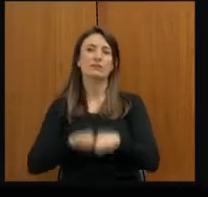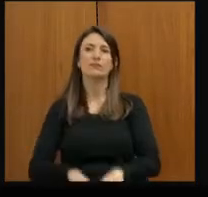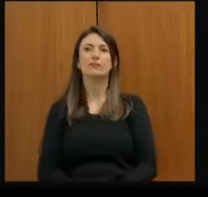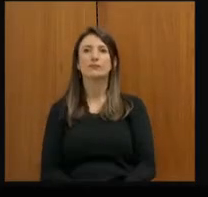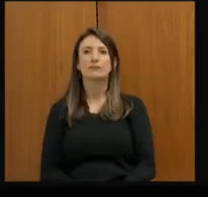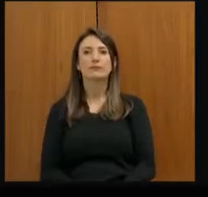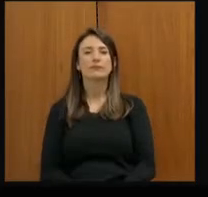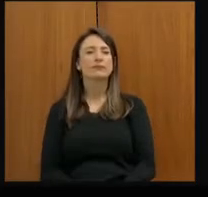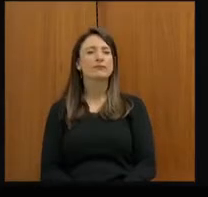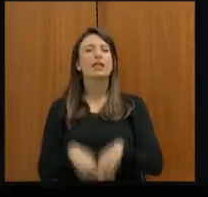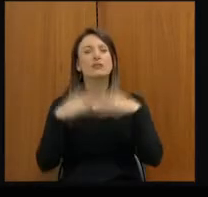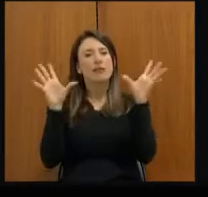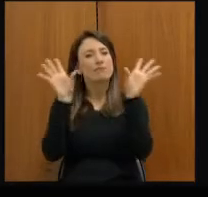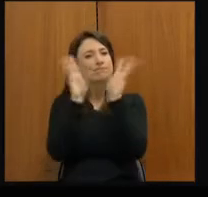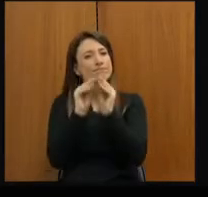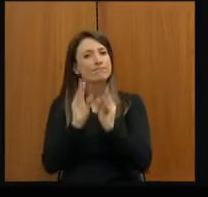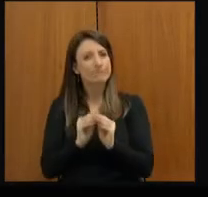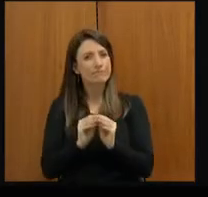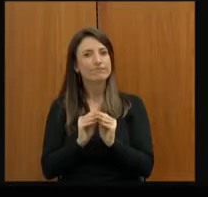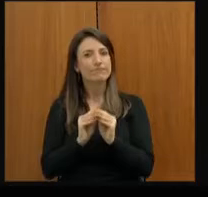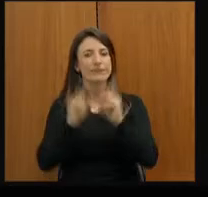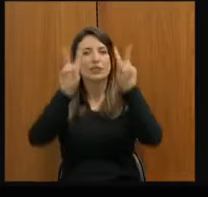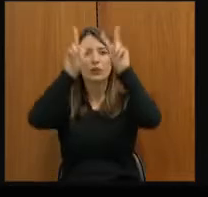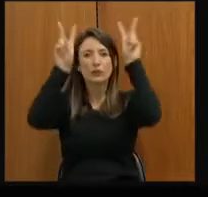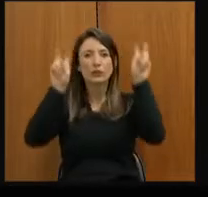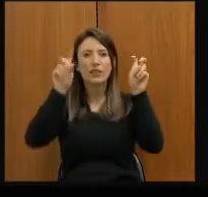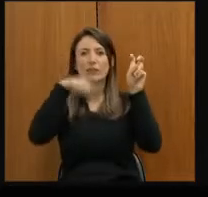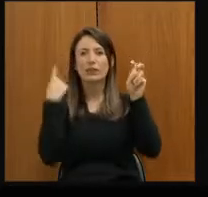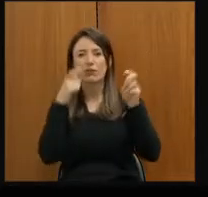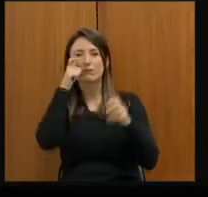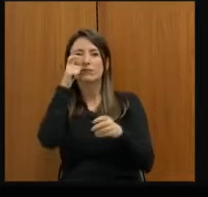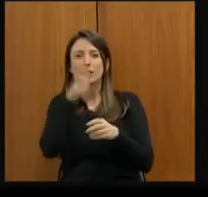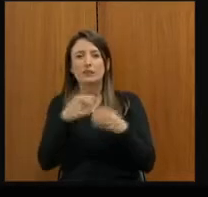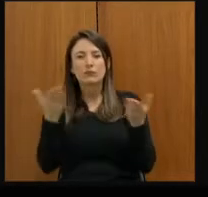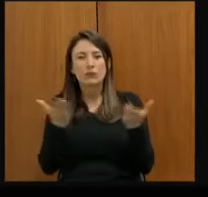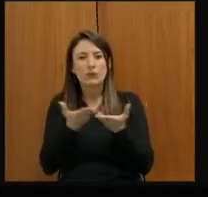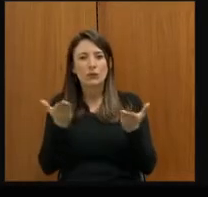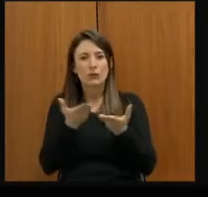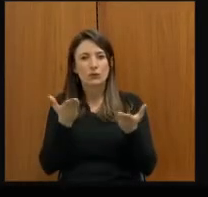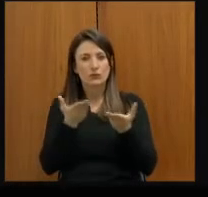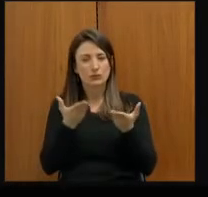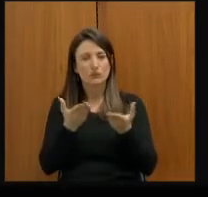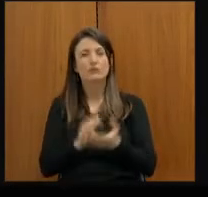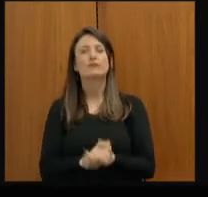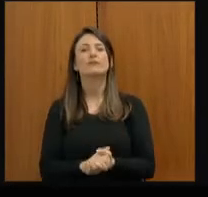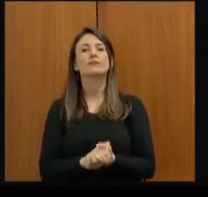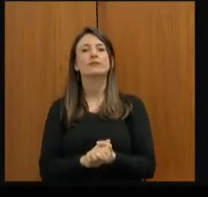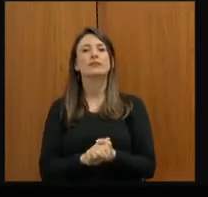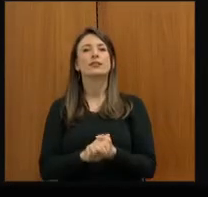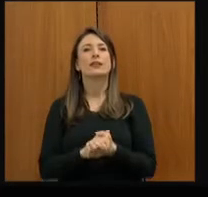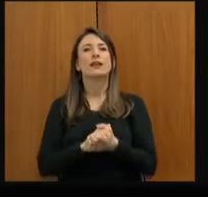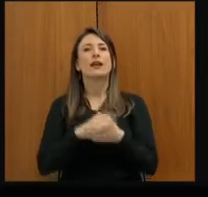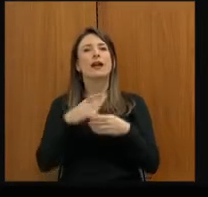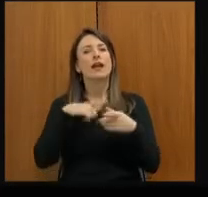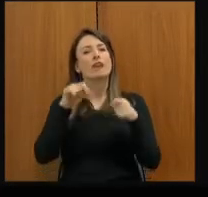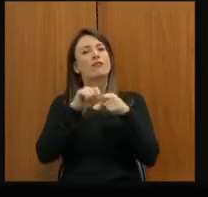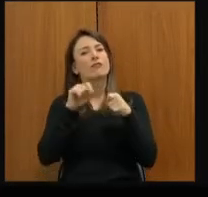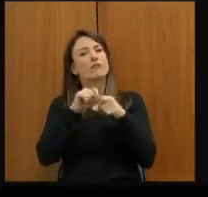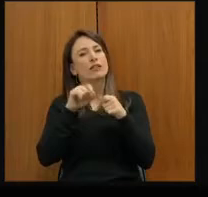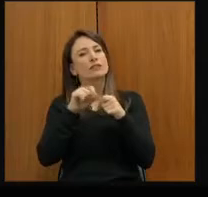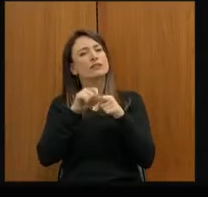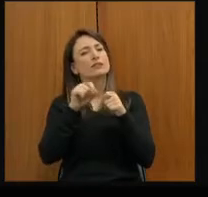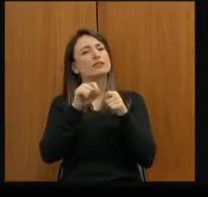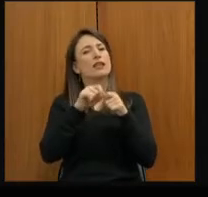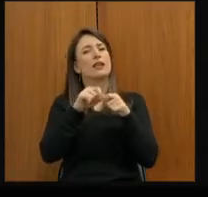Resumindo sobre o tema que nos interessa hoje feito essa introdução as ações isoladas